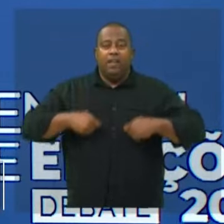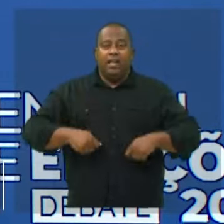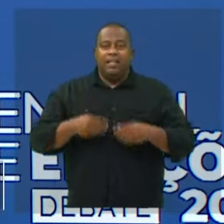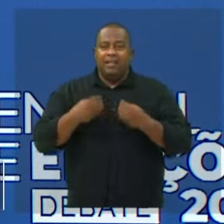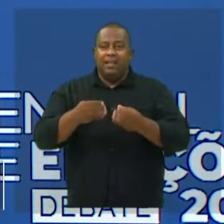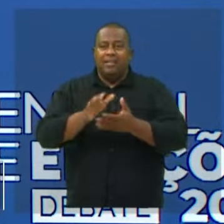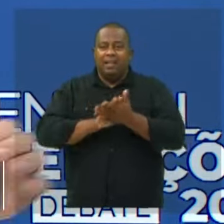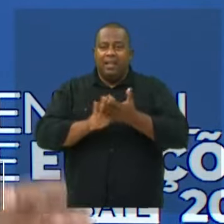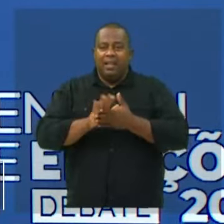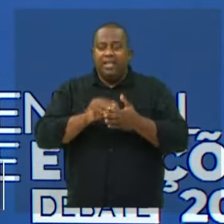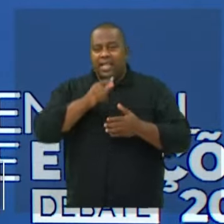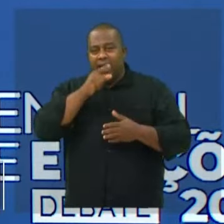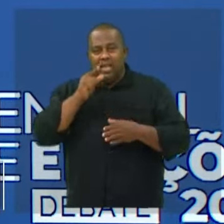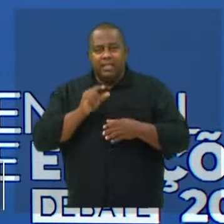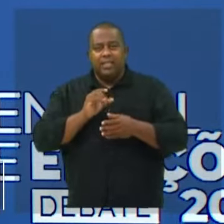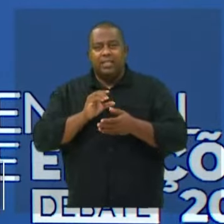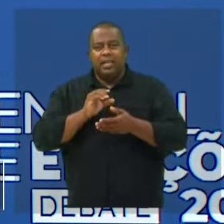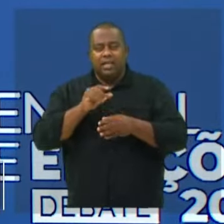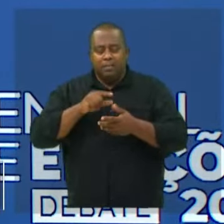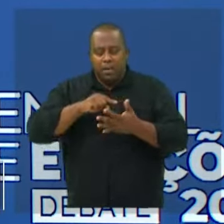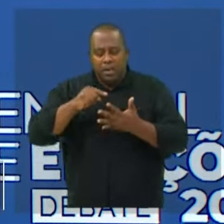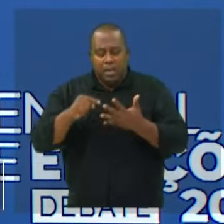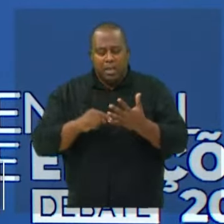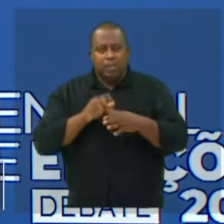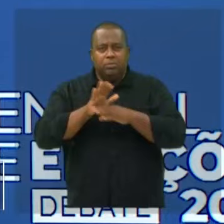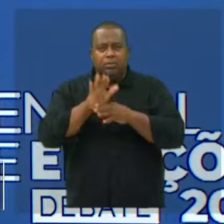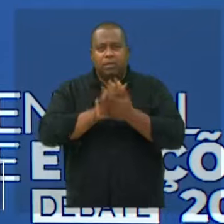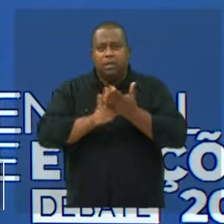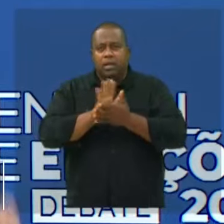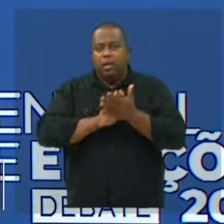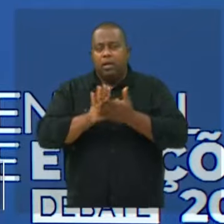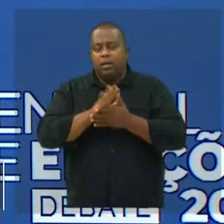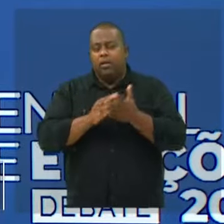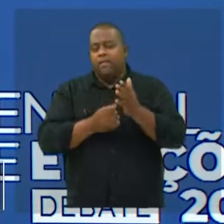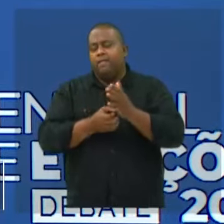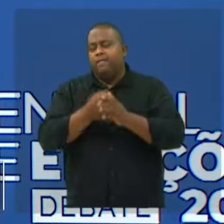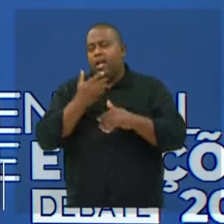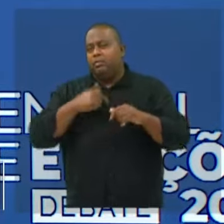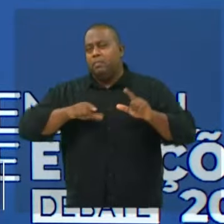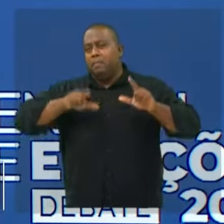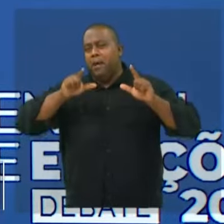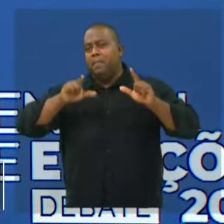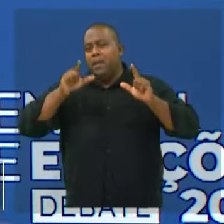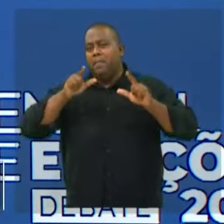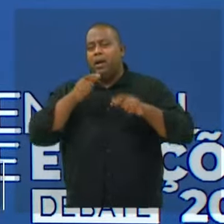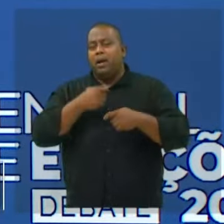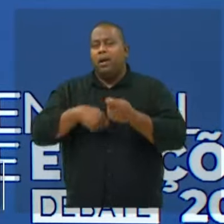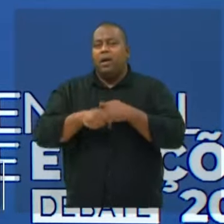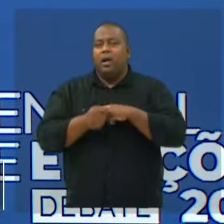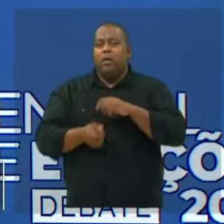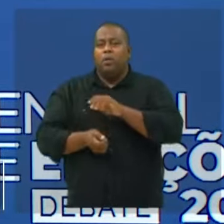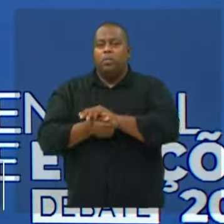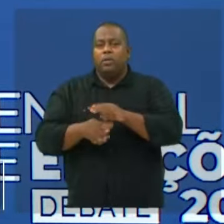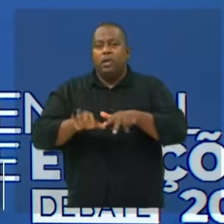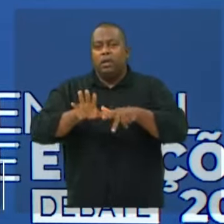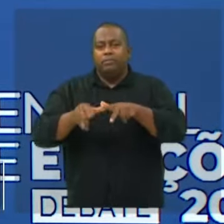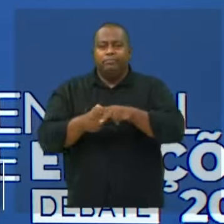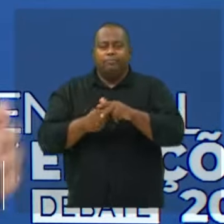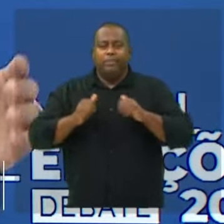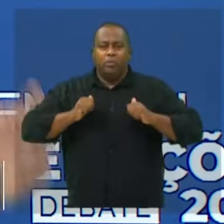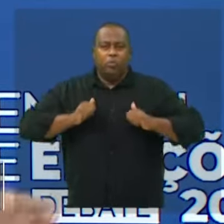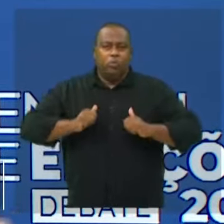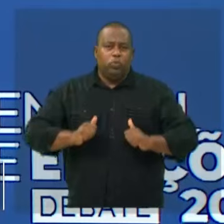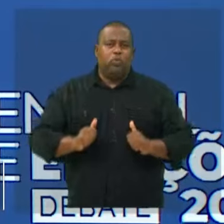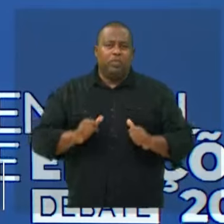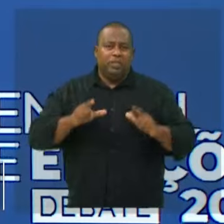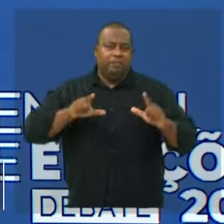jamais cuidou da educação Aliás quando teve a oportunidade se atolou em escândalos de corrupção com o escândalo das mochilas que deixou ele